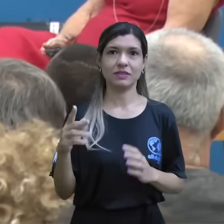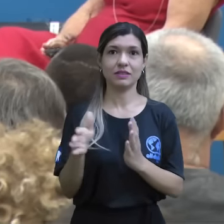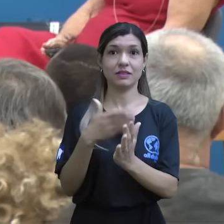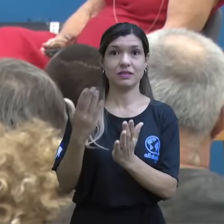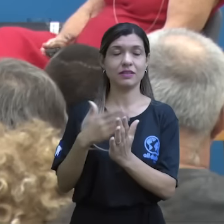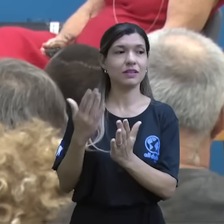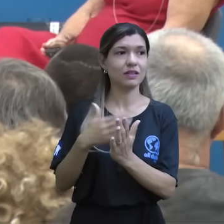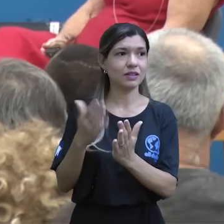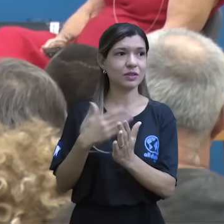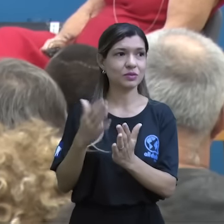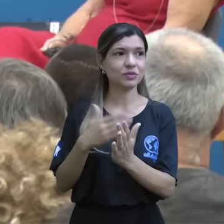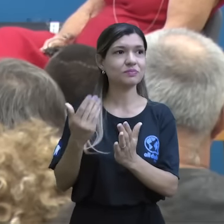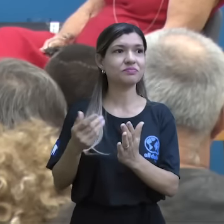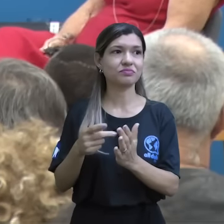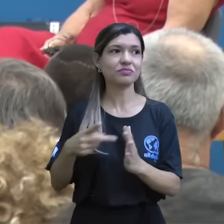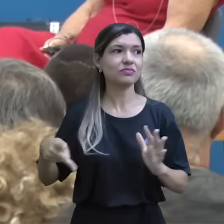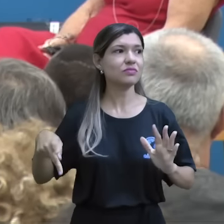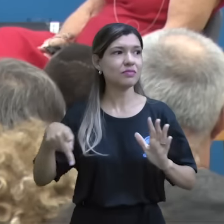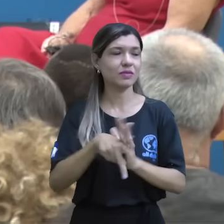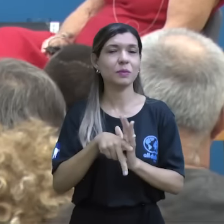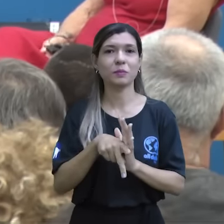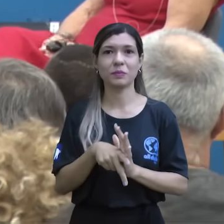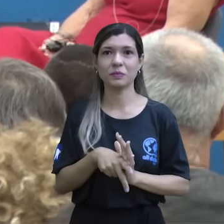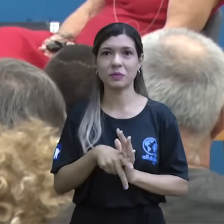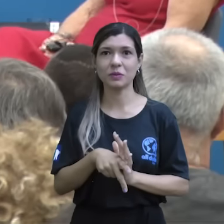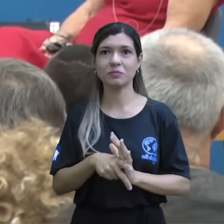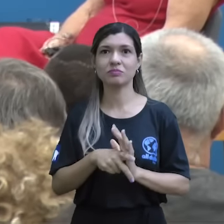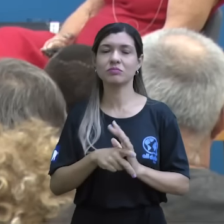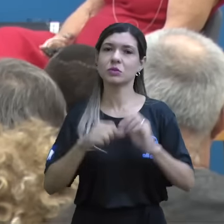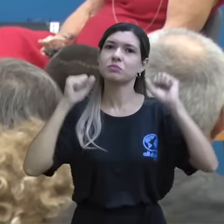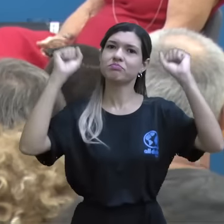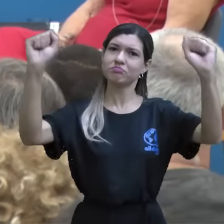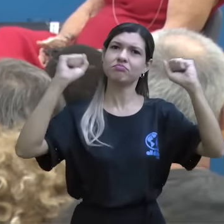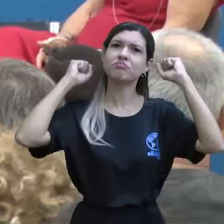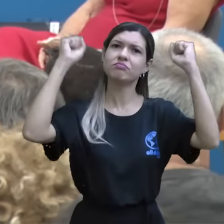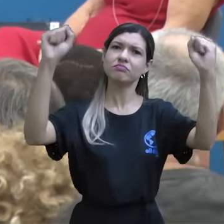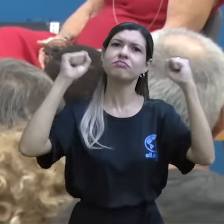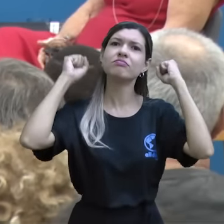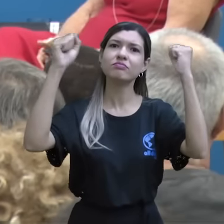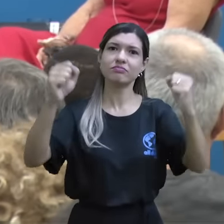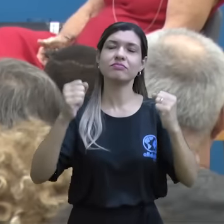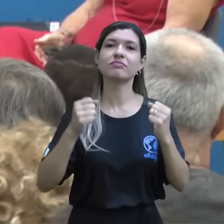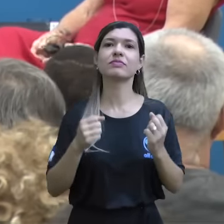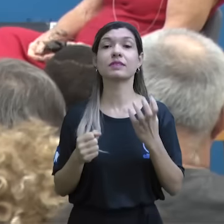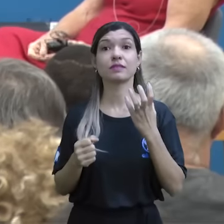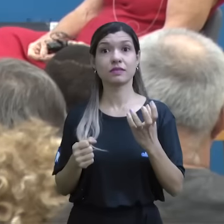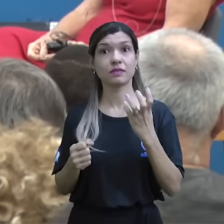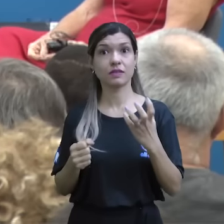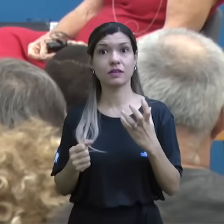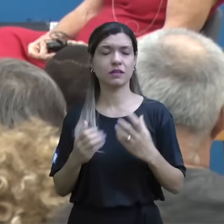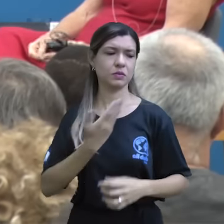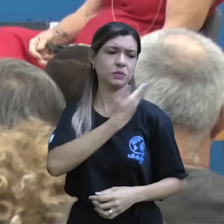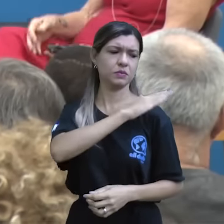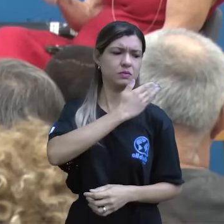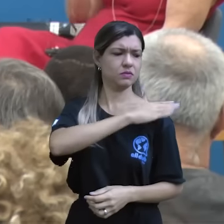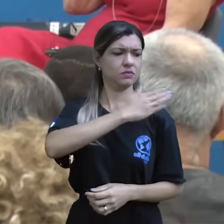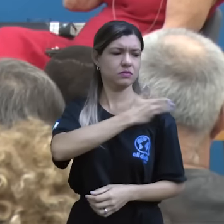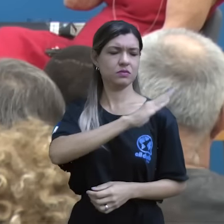Lima ainda não entrou no cânone literário brasileiro. Né? A Bea deu esse depoimento tão bonito, né? Quando ele não